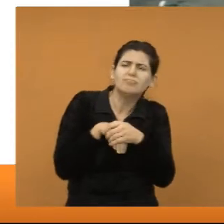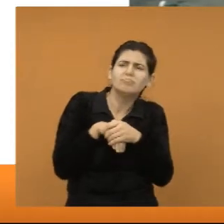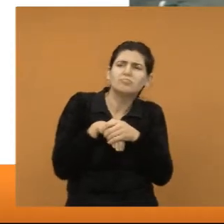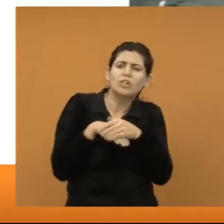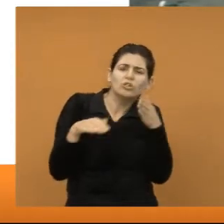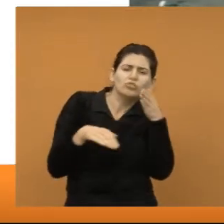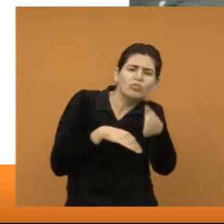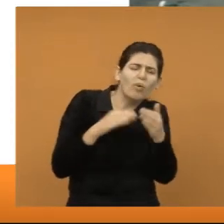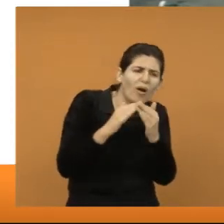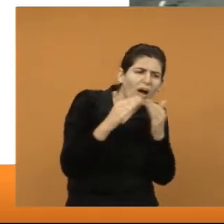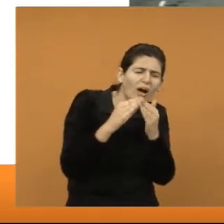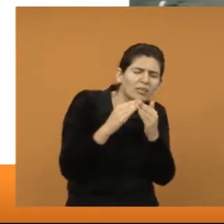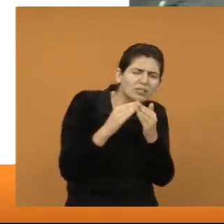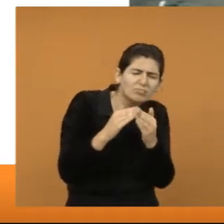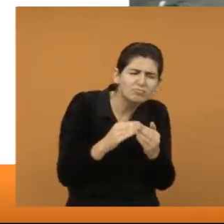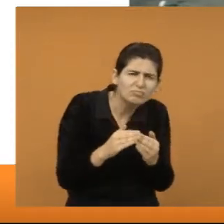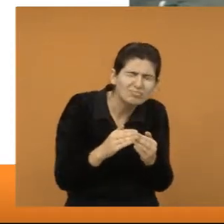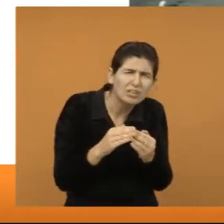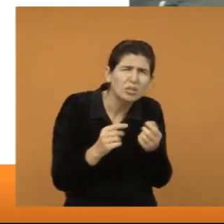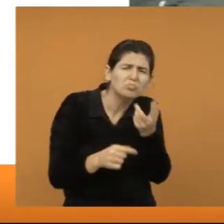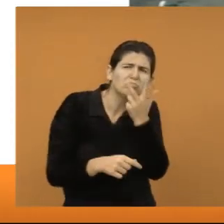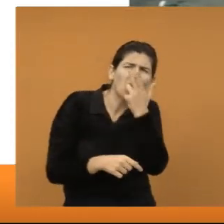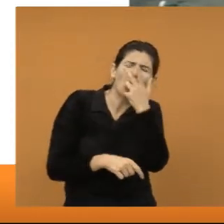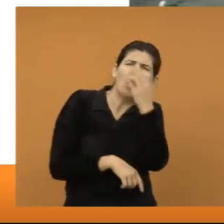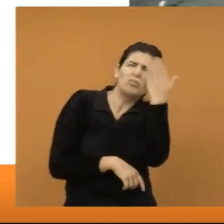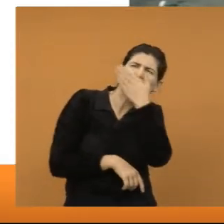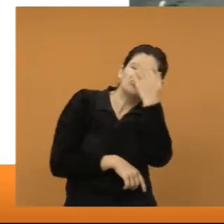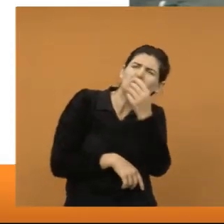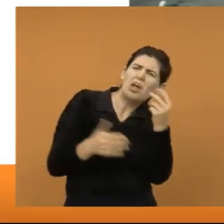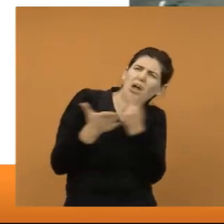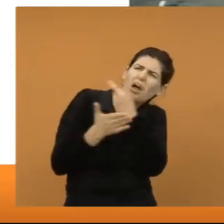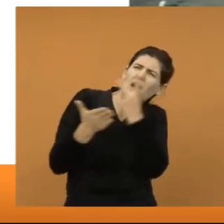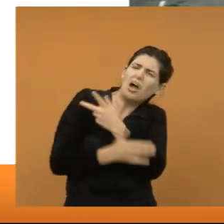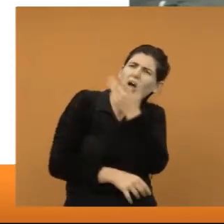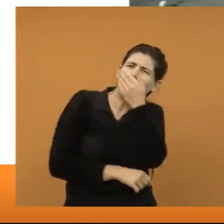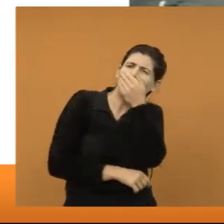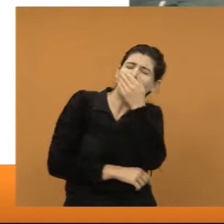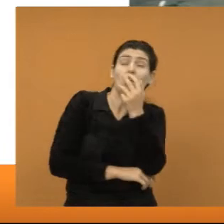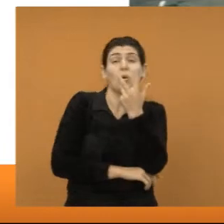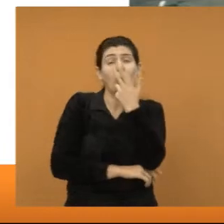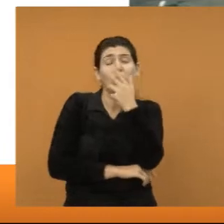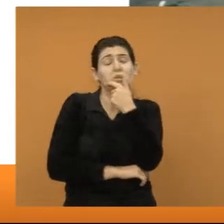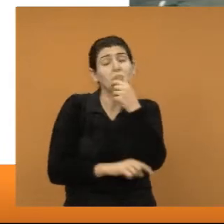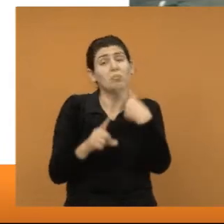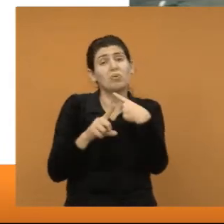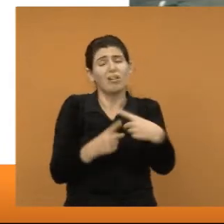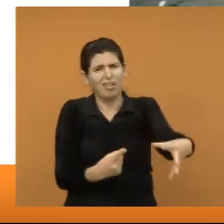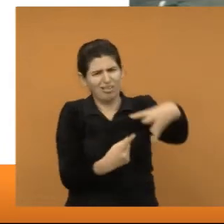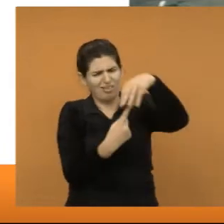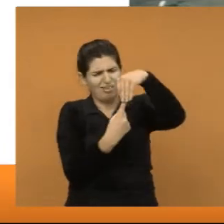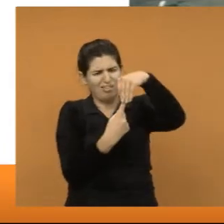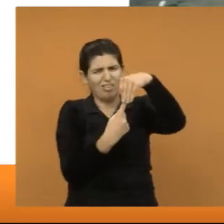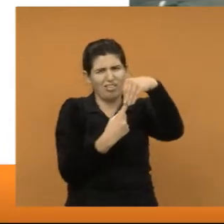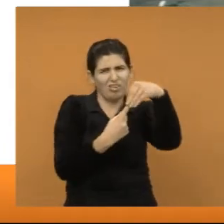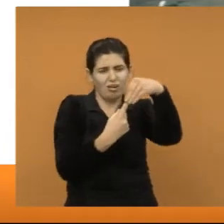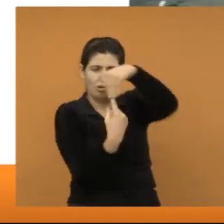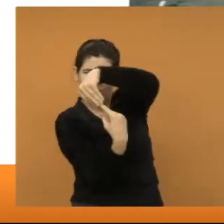devo ter visto alguma coisa errada, né? Devo ter visto alguma coisa errada, porque o ponto de ônibus estava meio